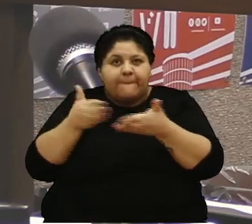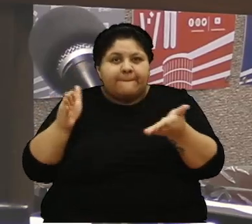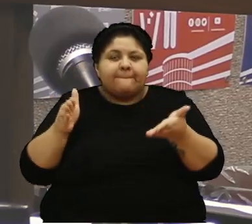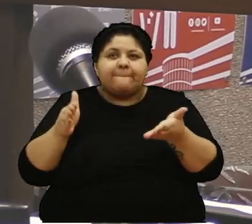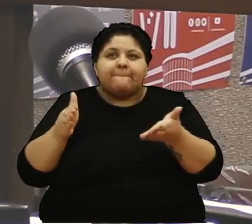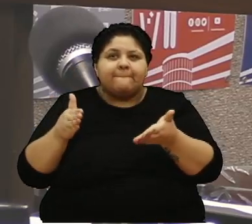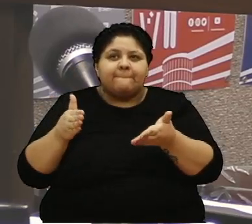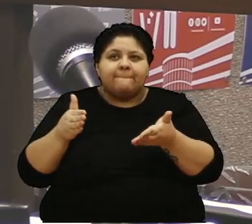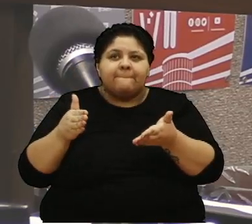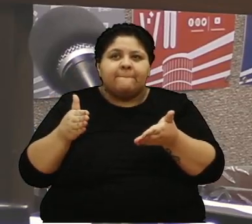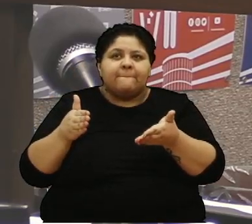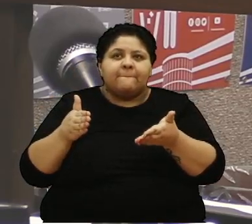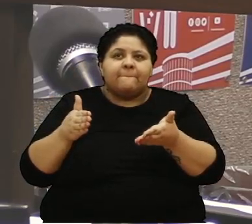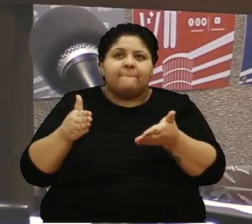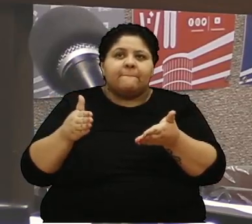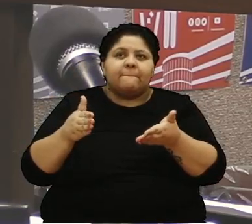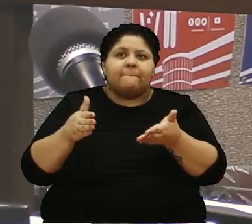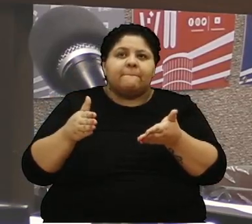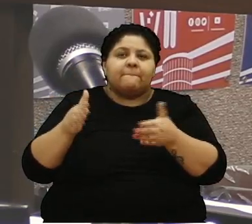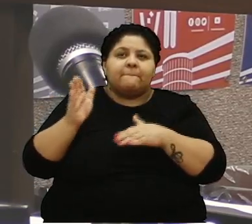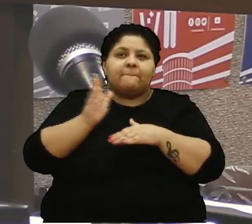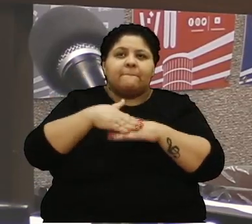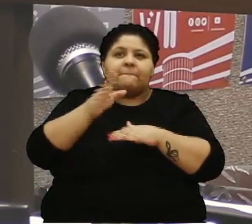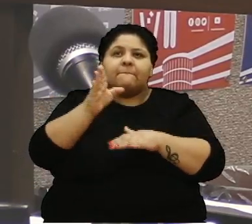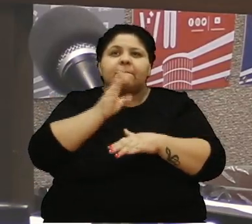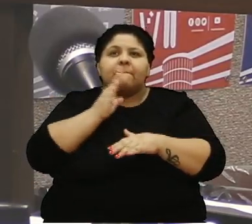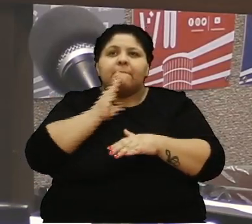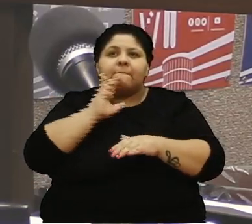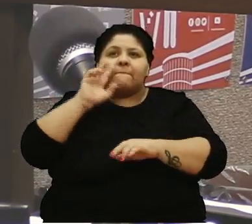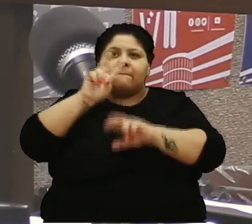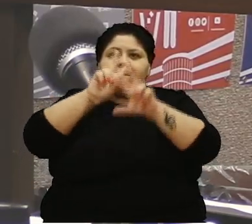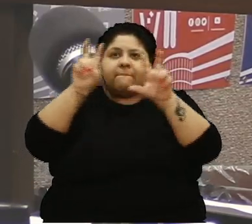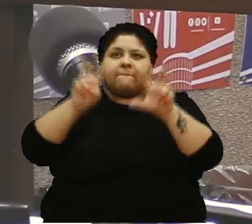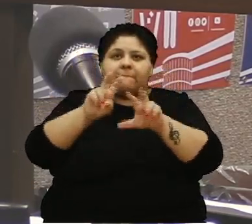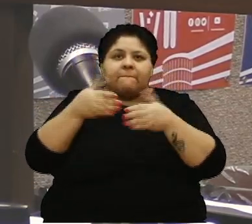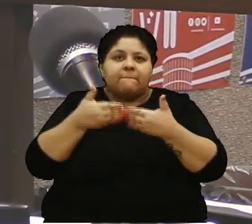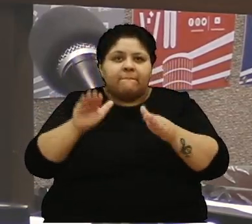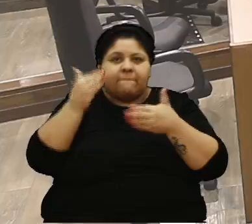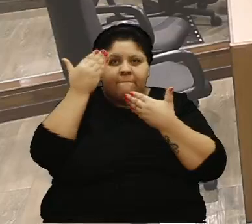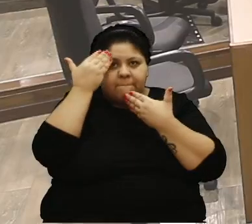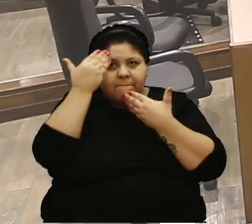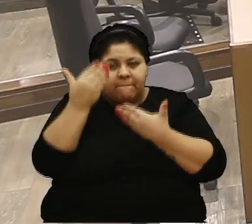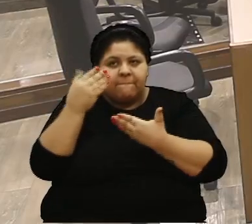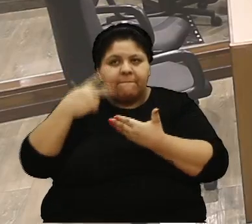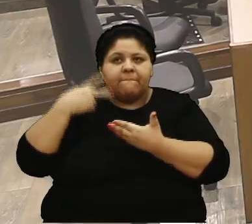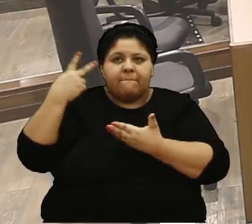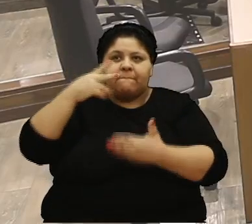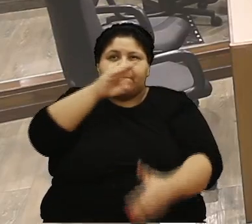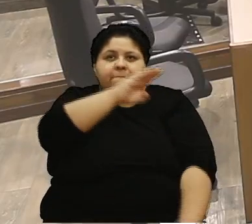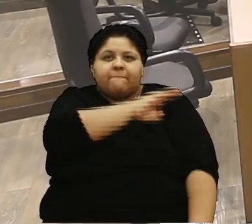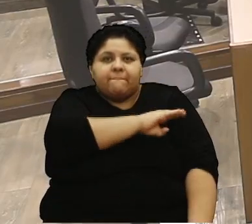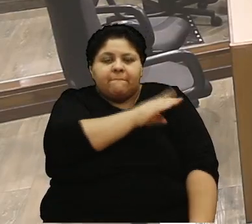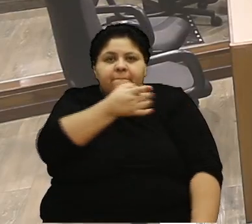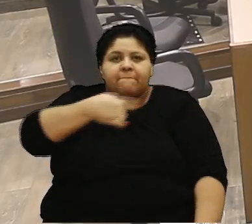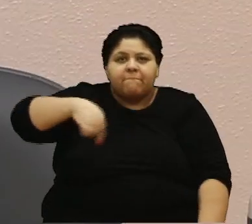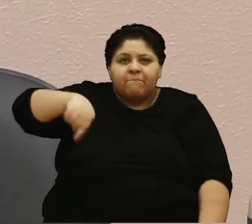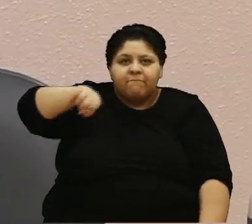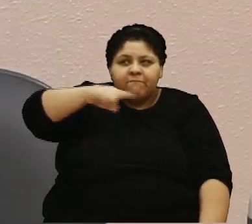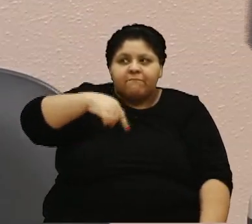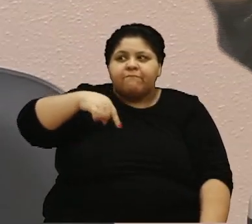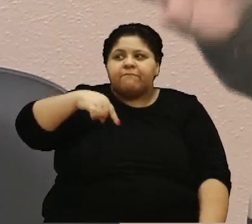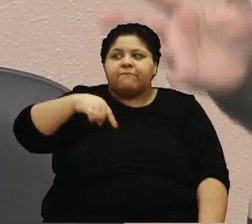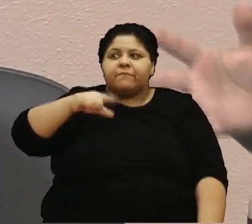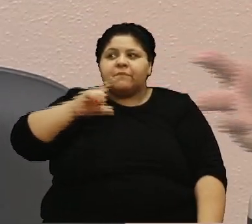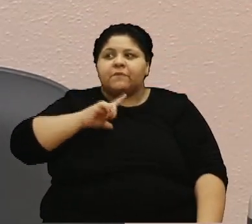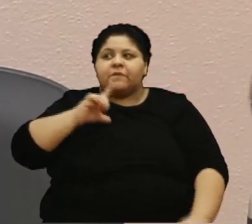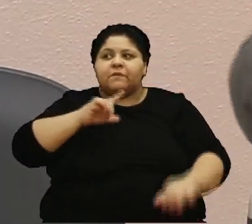Se quiser alguém a mais para conhecer sobre o tema, me coloco à disposição. Obrigado, vereador Ramon. Nós, tem toda